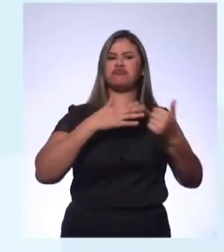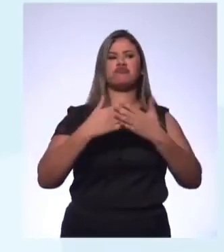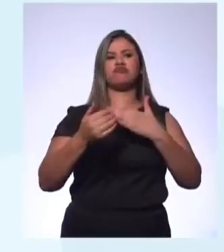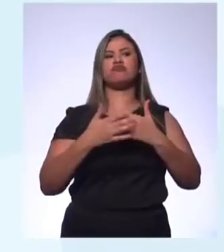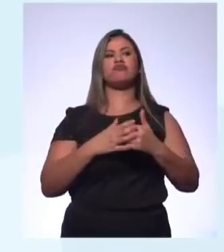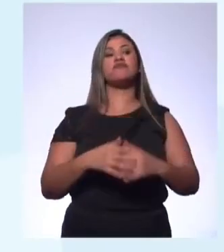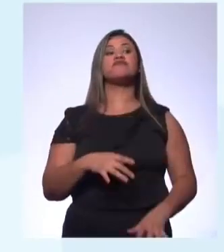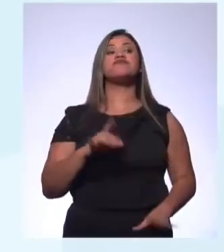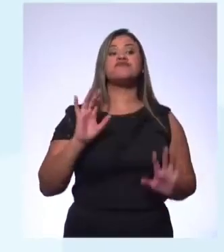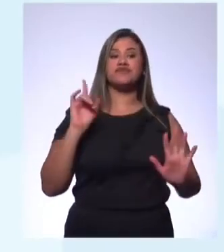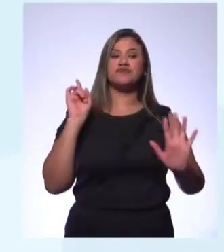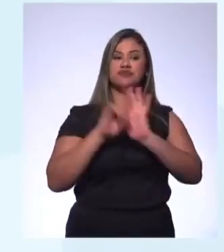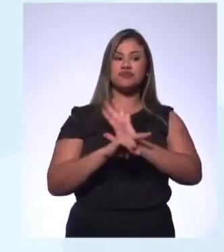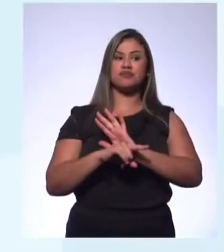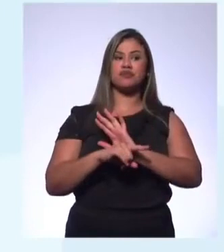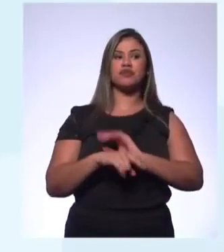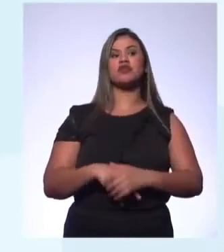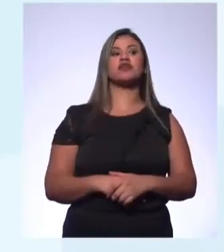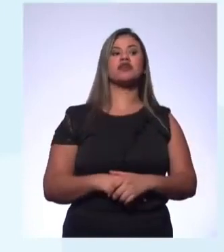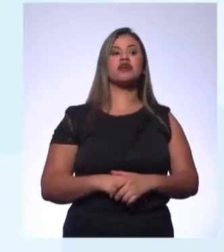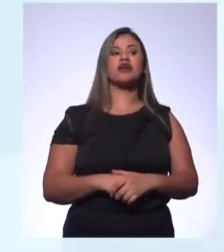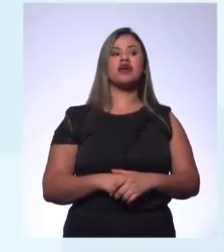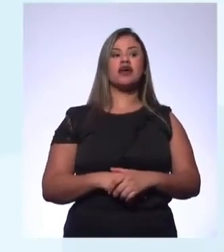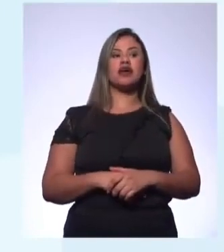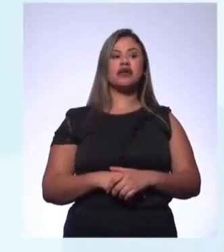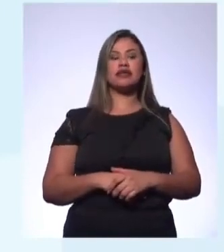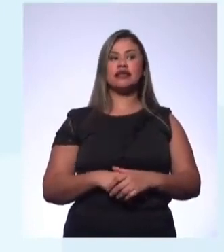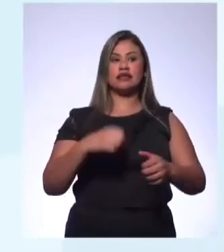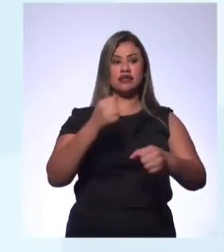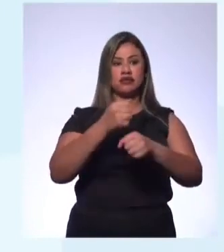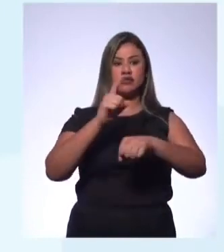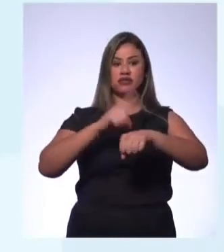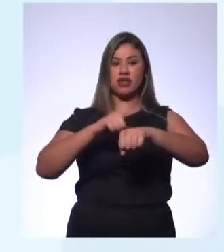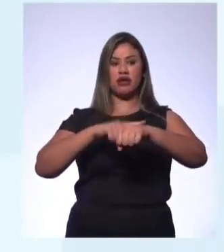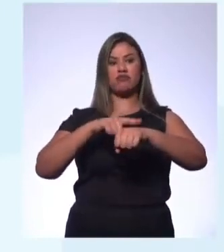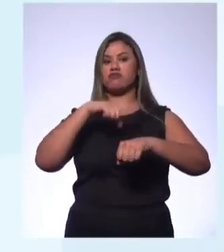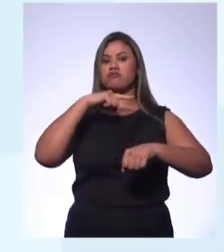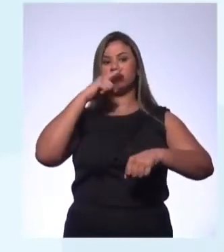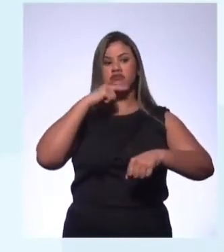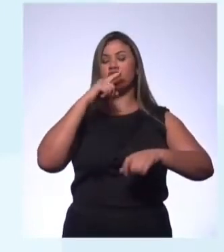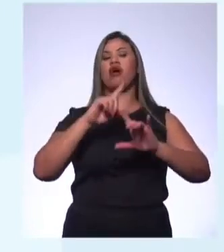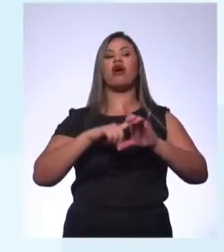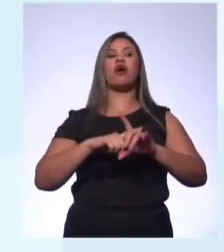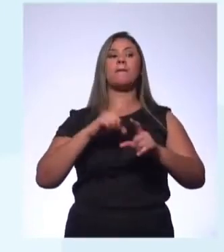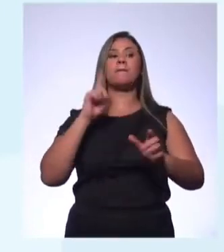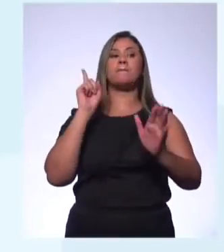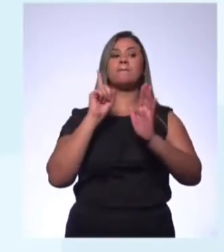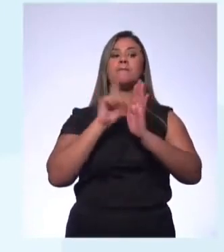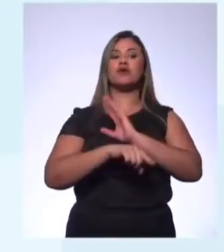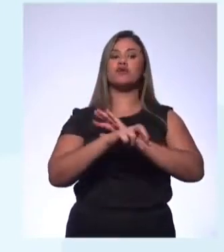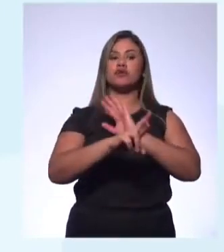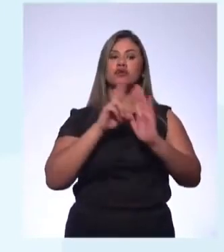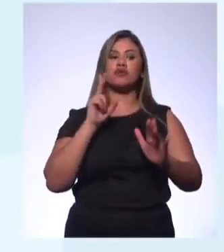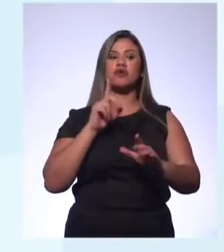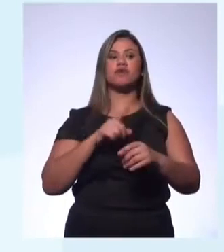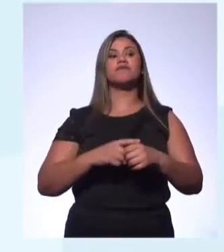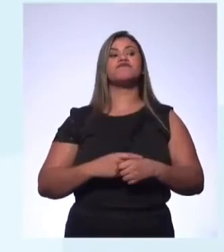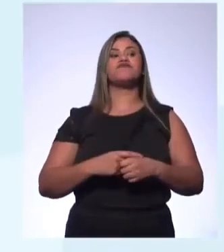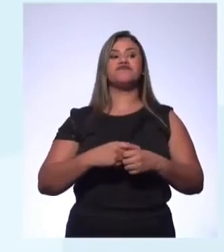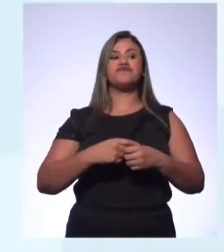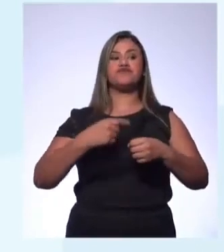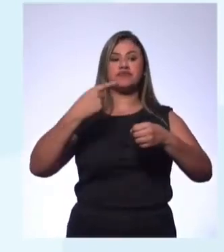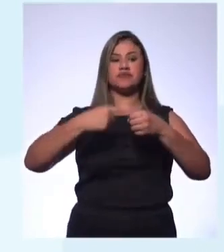olha só. Que cidade é esta? Participe conosco. Eu não vou fechar o tempo, participe conosco e responda. Que cidade é esta? Capital da